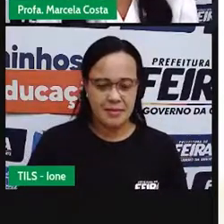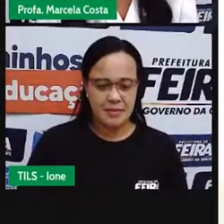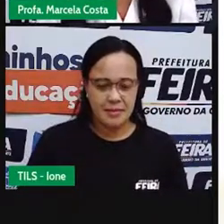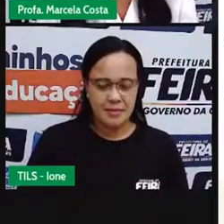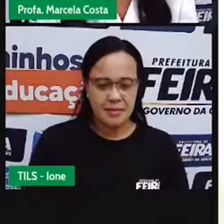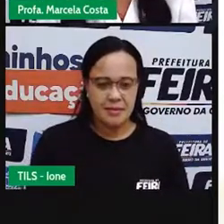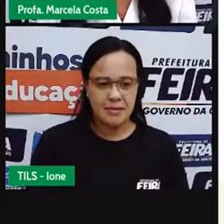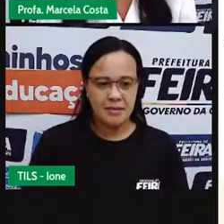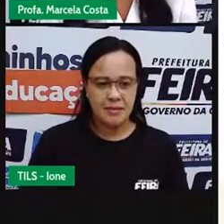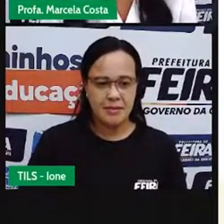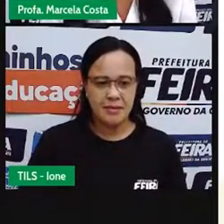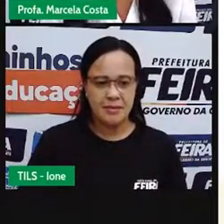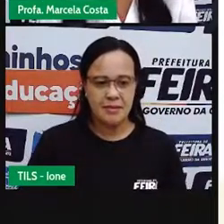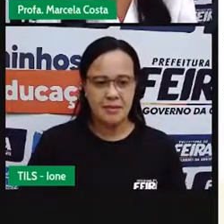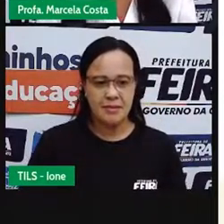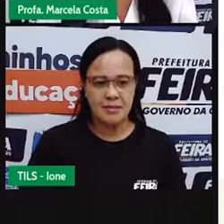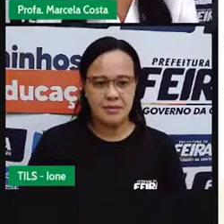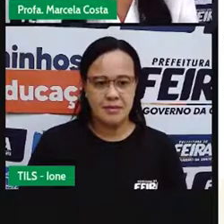lixo.